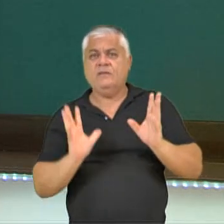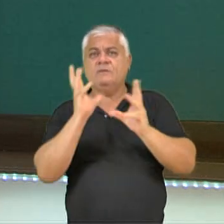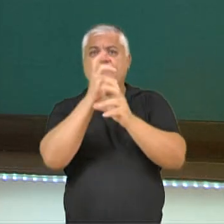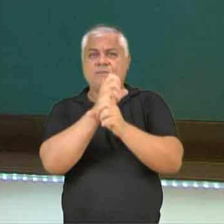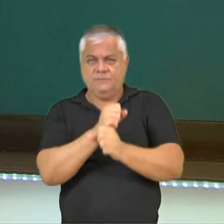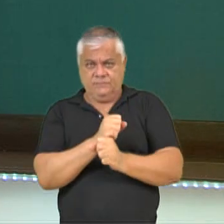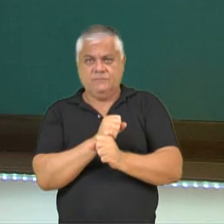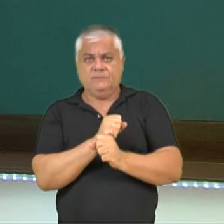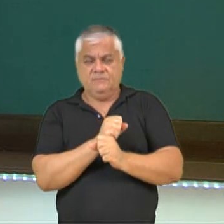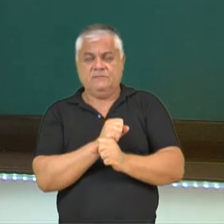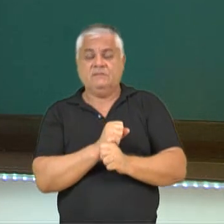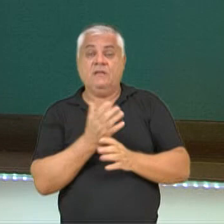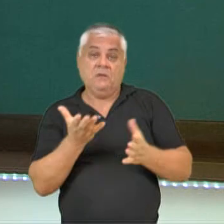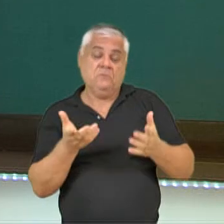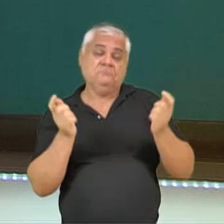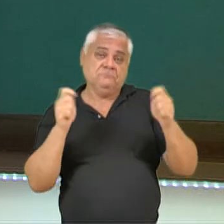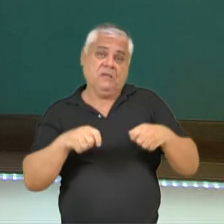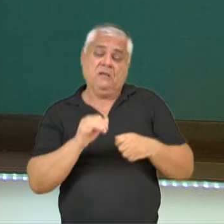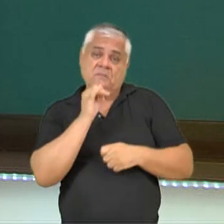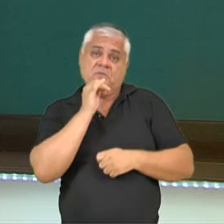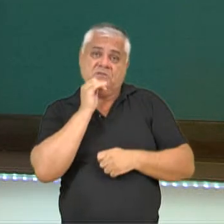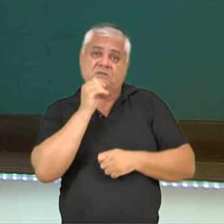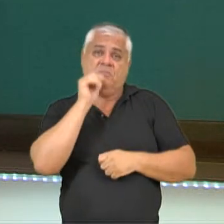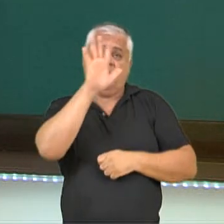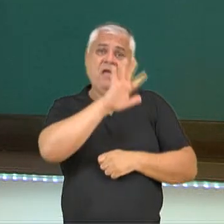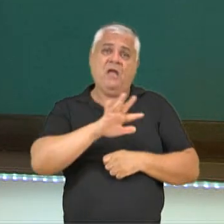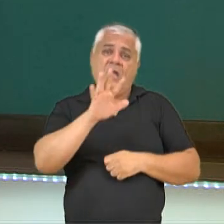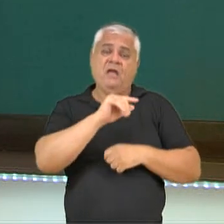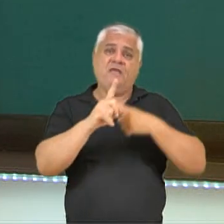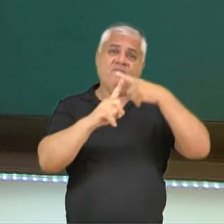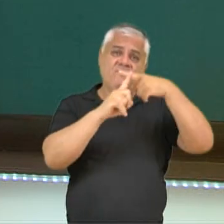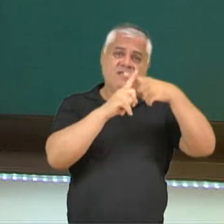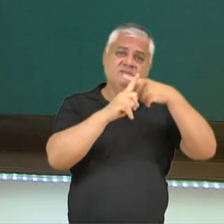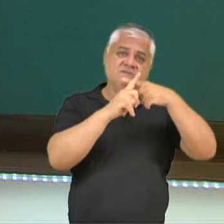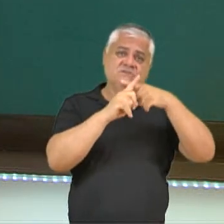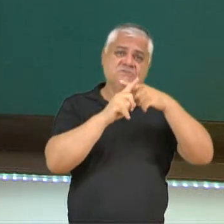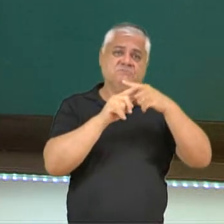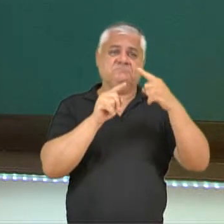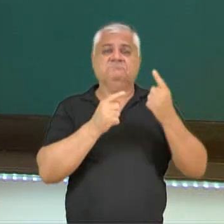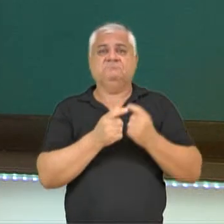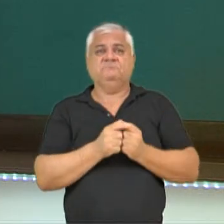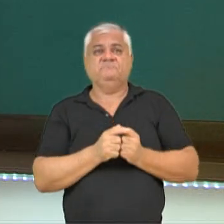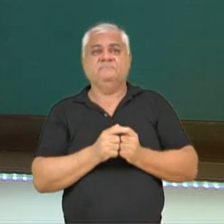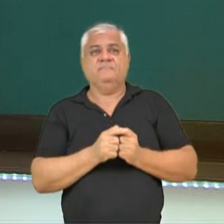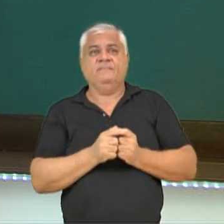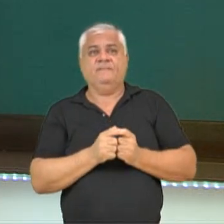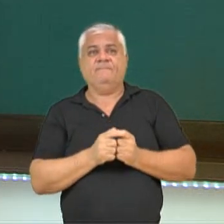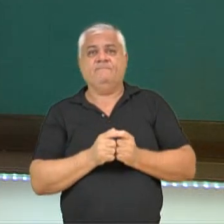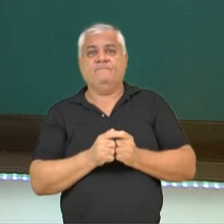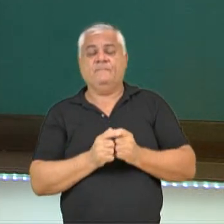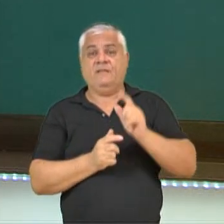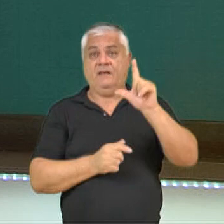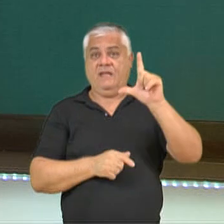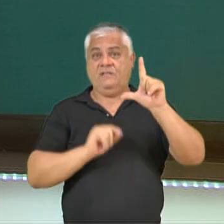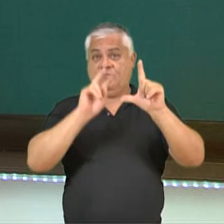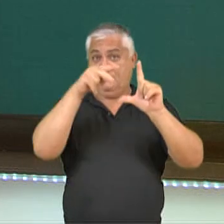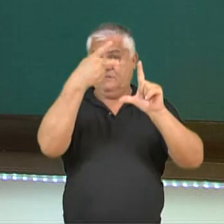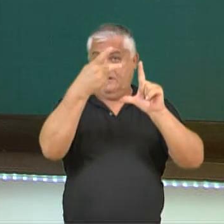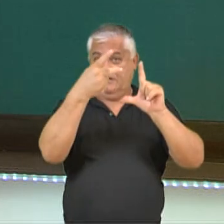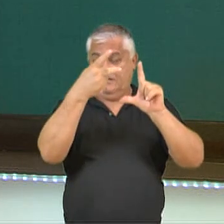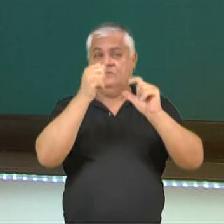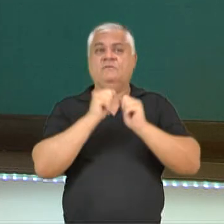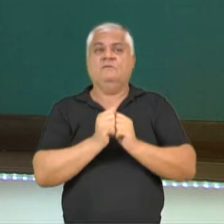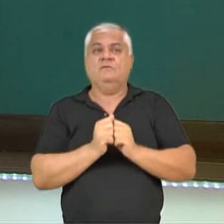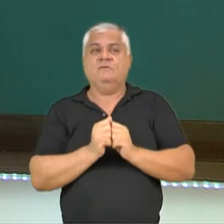o lado do quadrado. Eu posso determinar a área multiplicando lado vezes lado, certo? Ó, lado ao quadrado, lado vezes